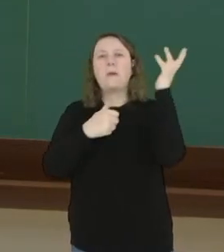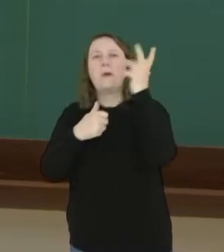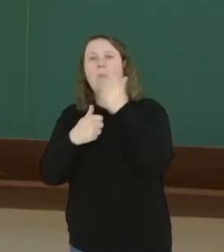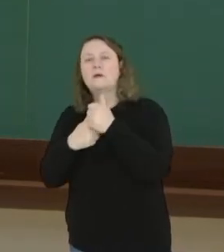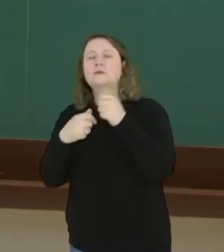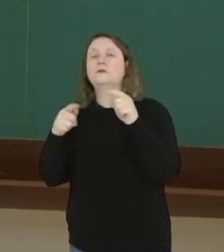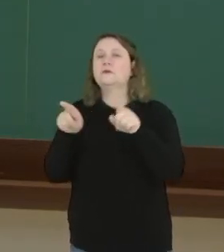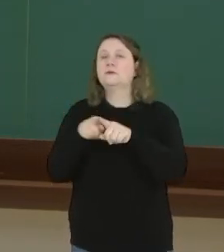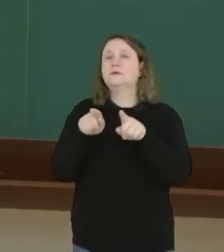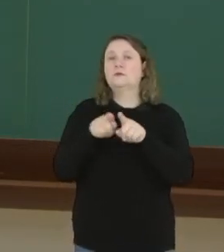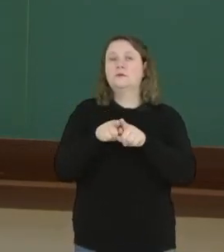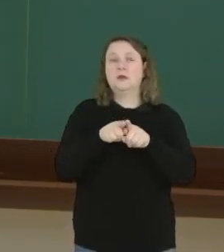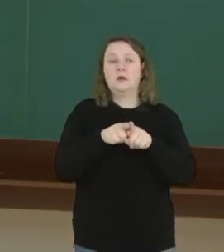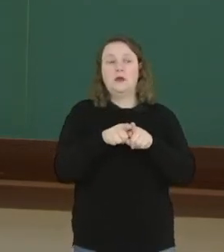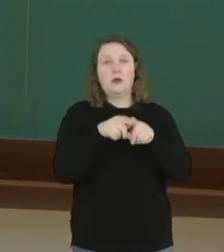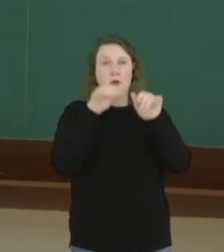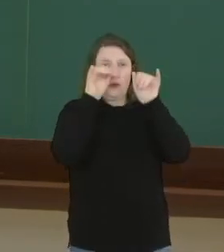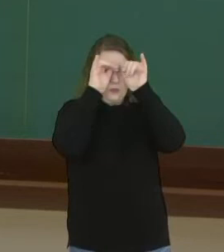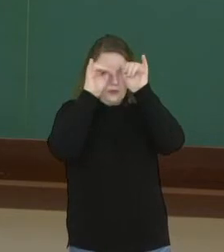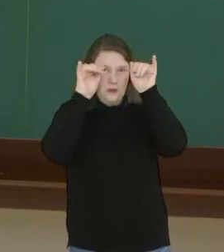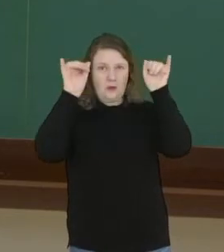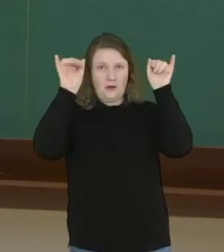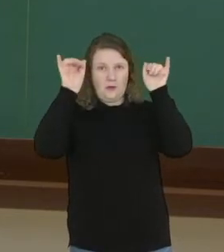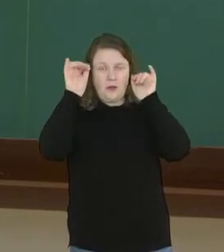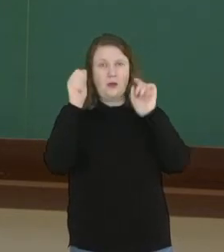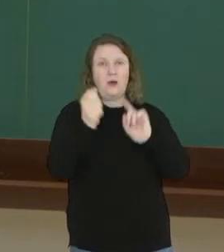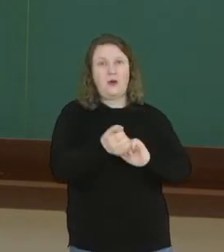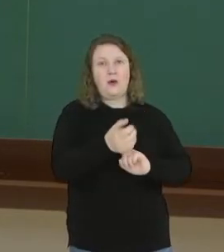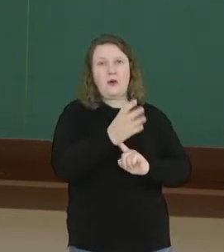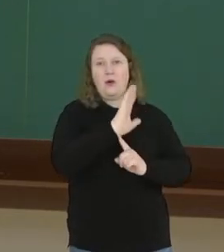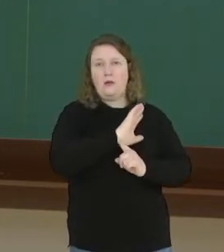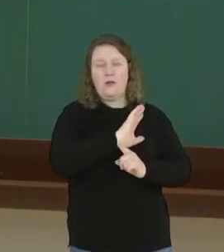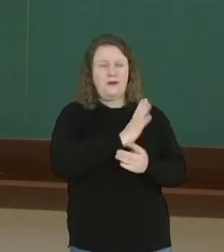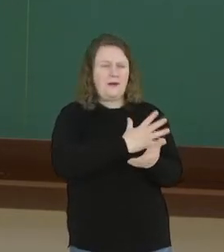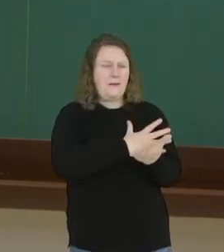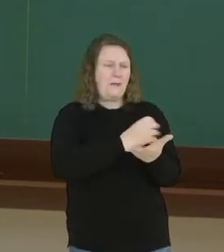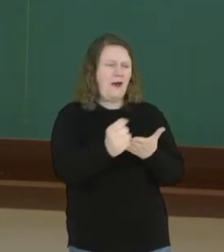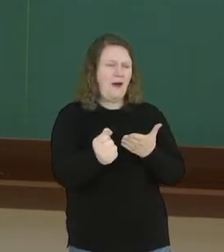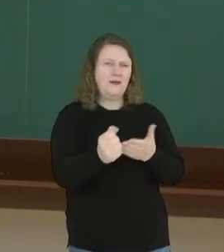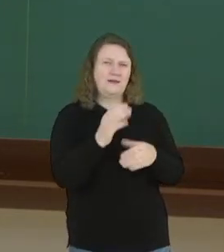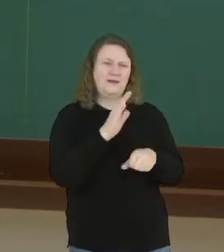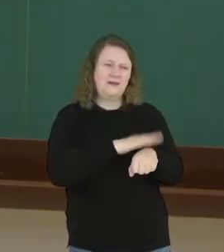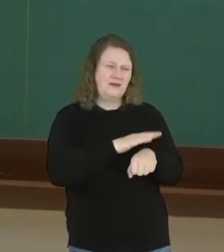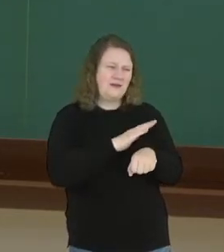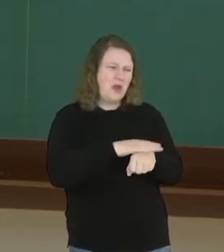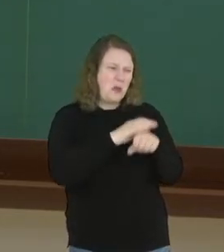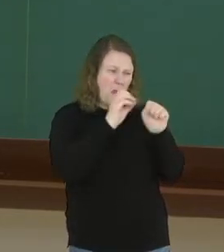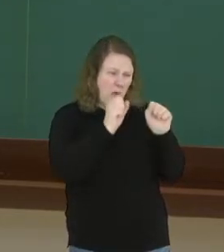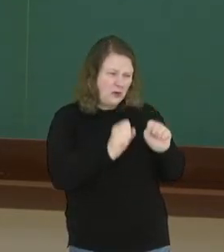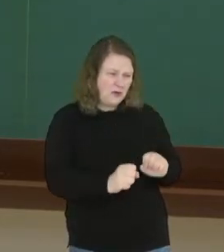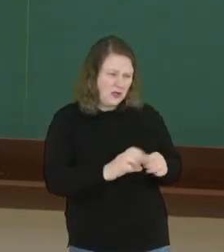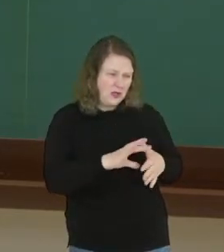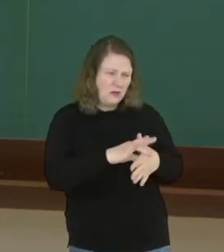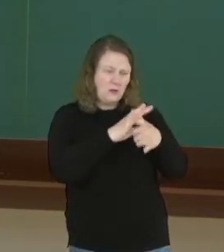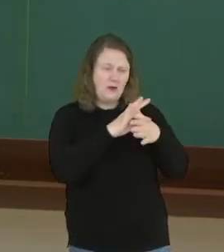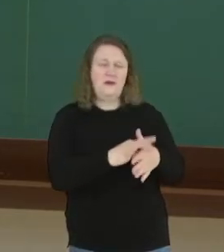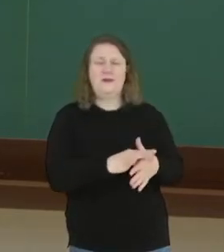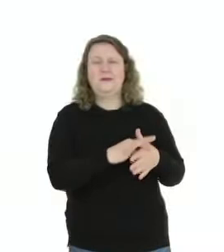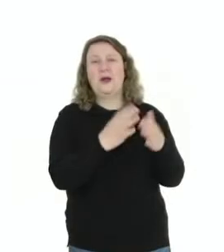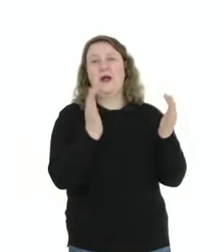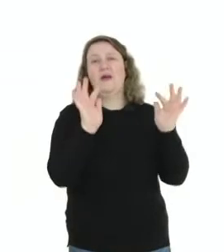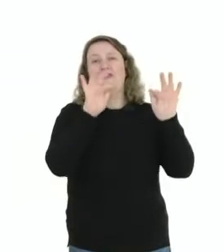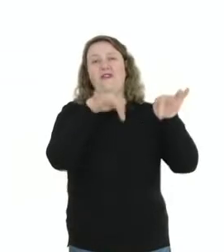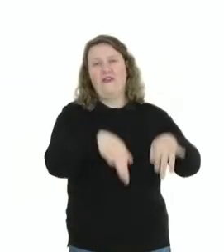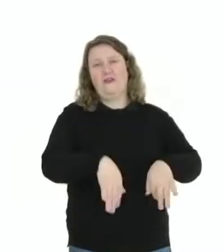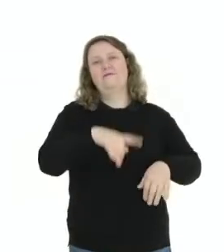Império Romano, na verdade, seria uma ideia de algo passageiro, momentâneo. E o que estaria mais importante é o que estava após a morte. Aqui